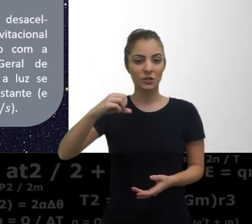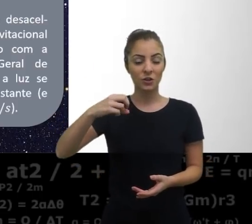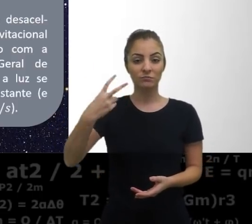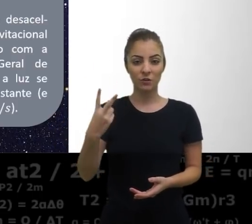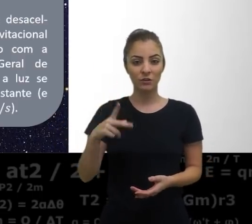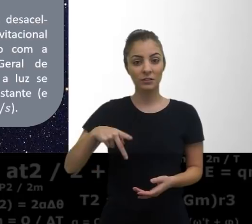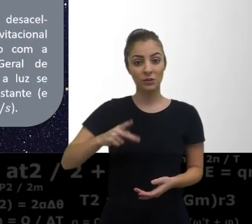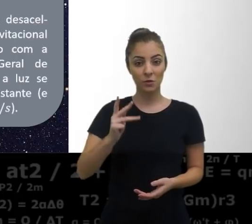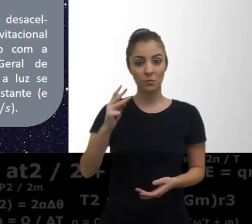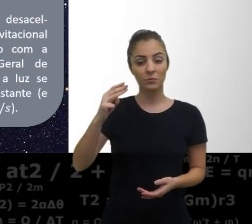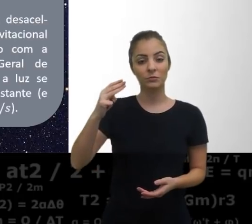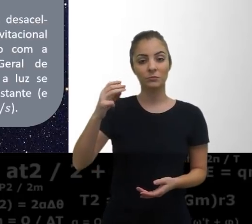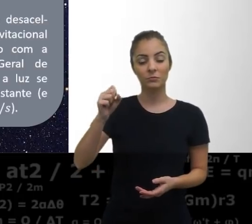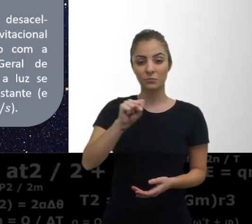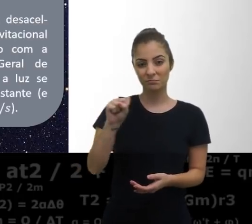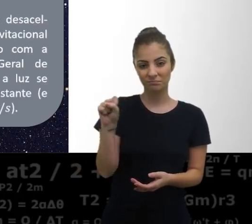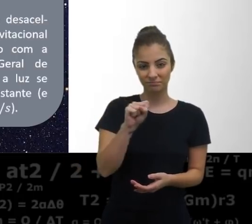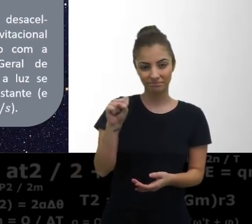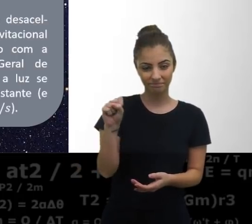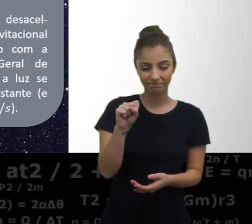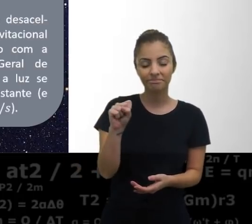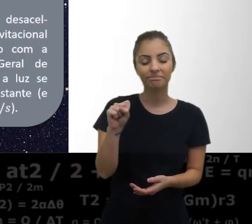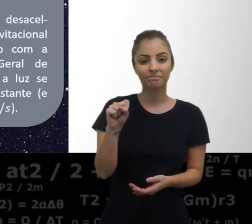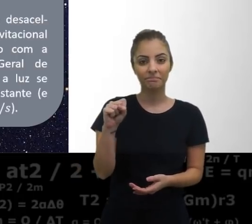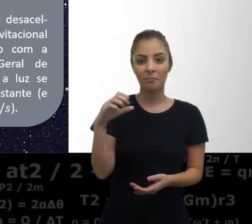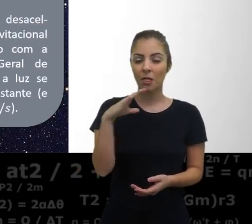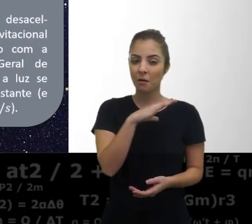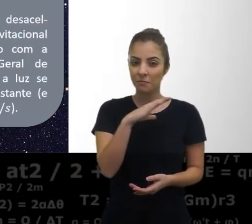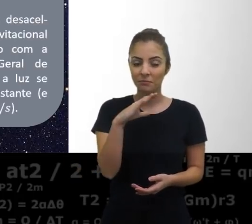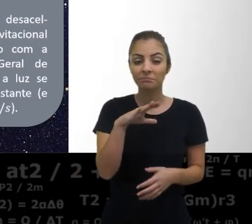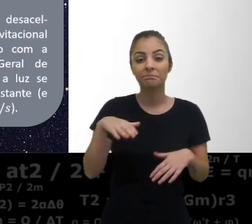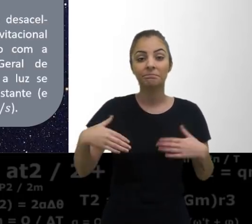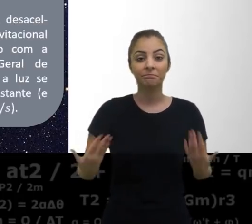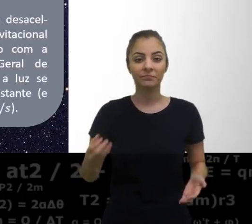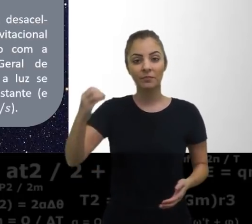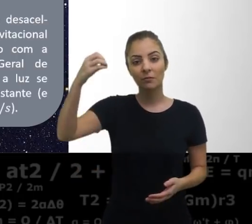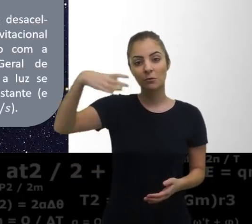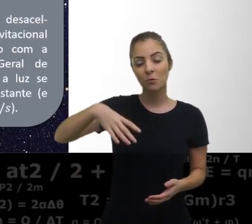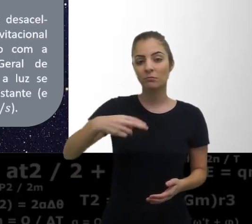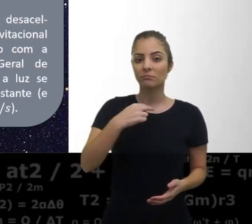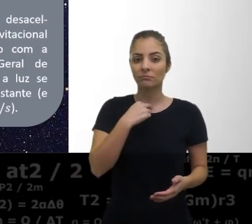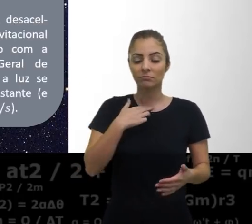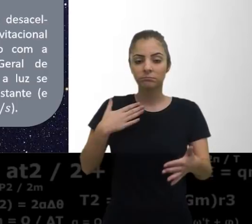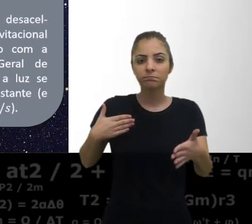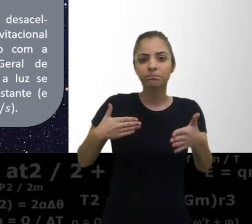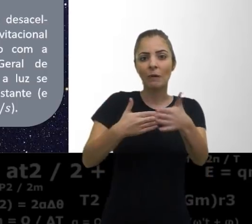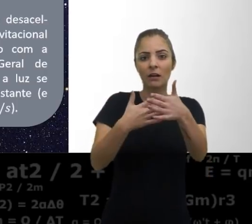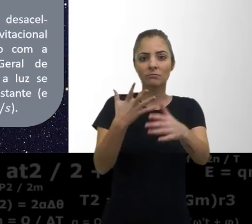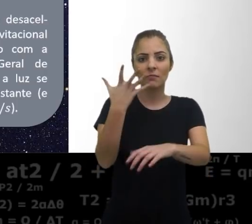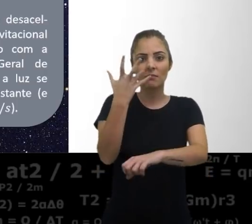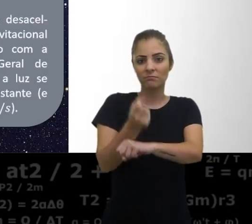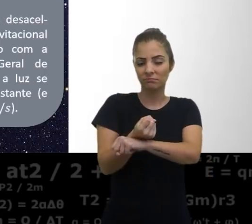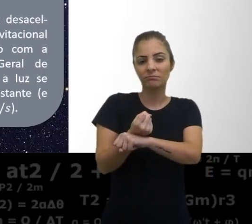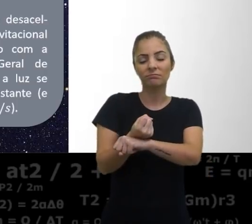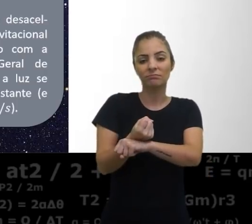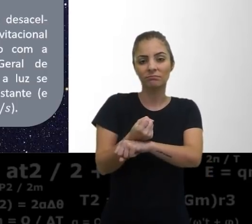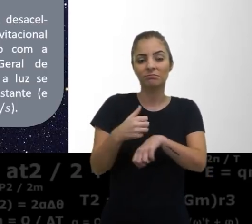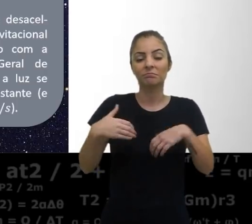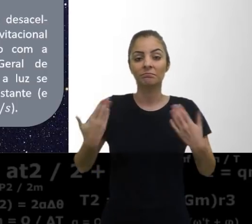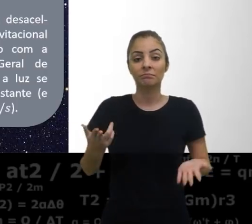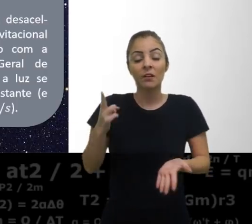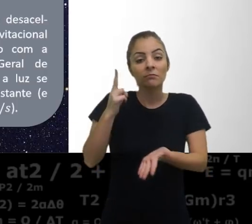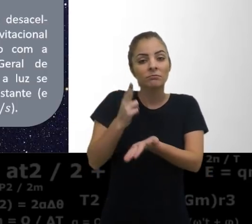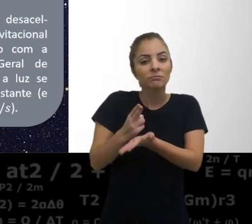299.792 km por segundo, coisa de 300 milhões de km por hora. Então a luz não pode ser desacelerada pela gravidade. Tá? Então ela